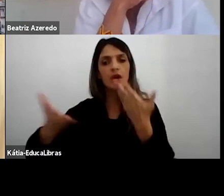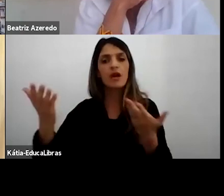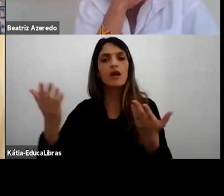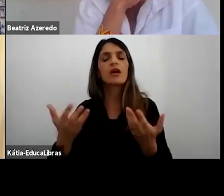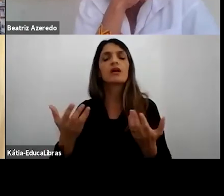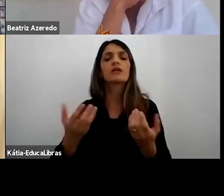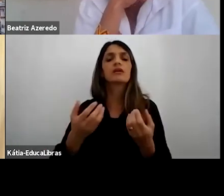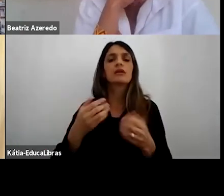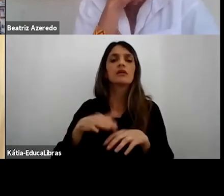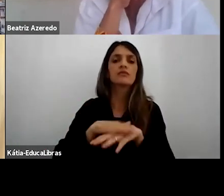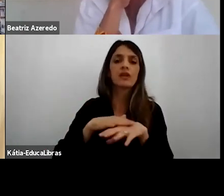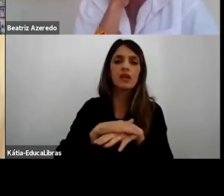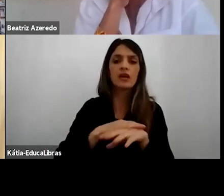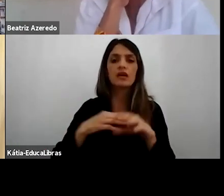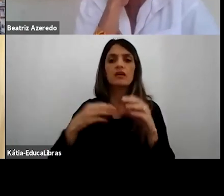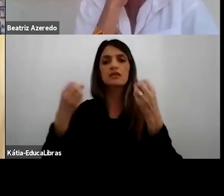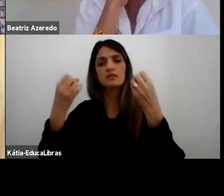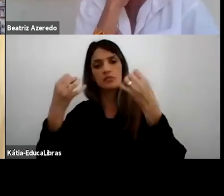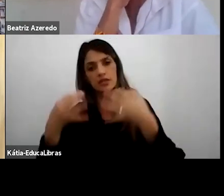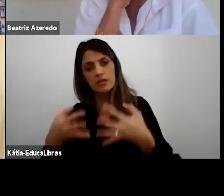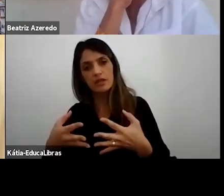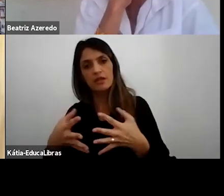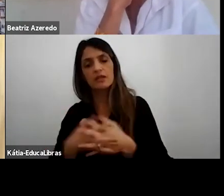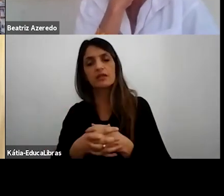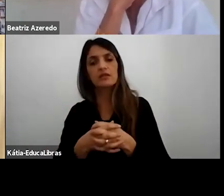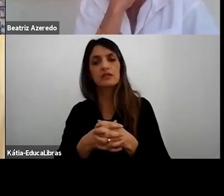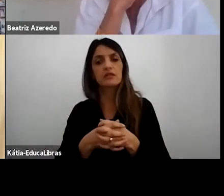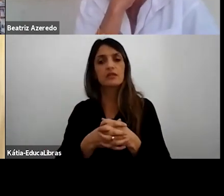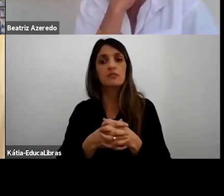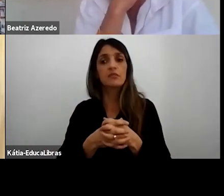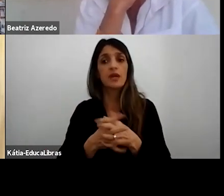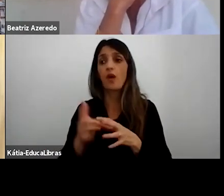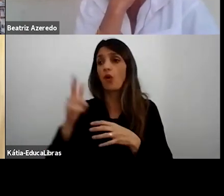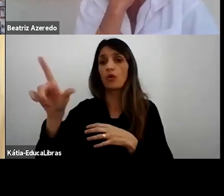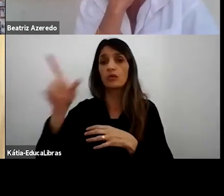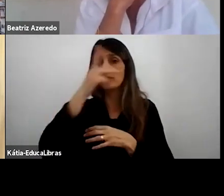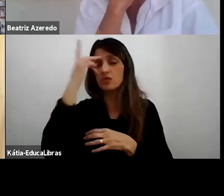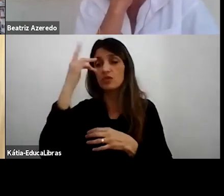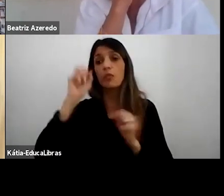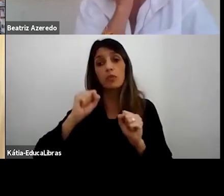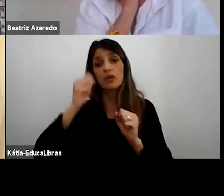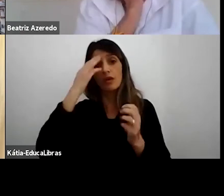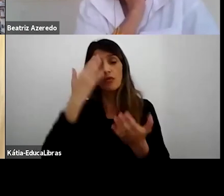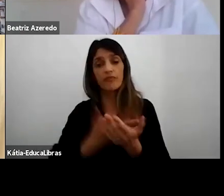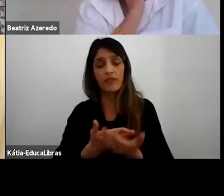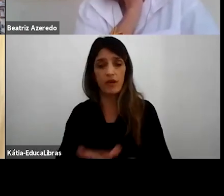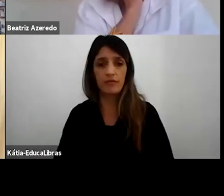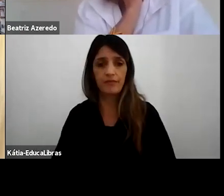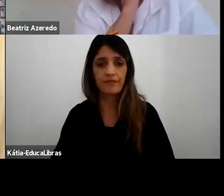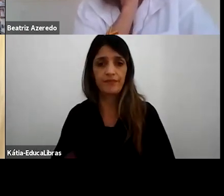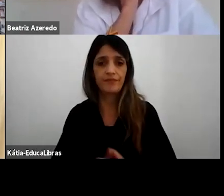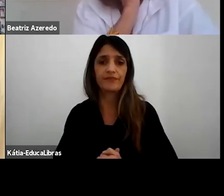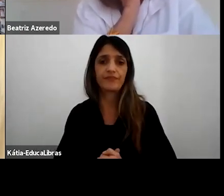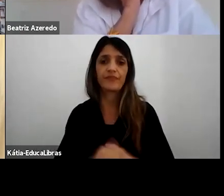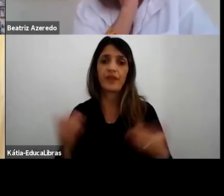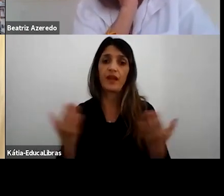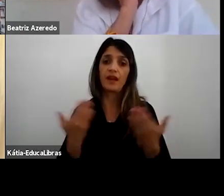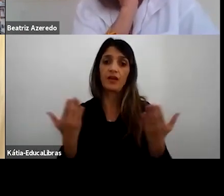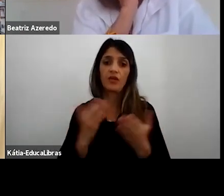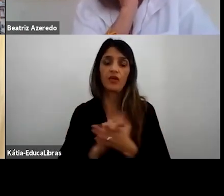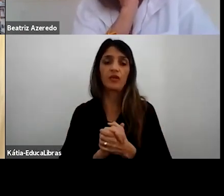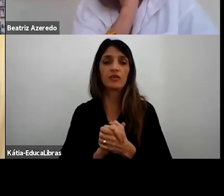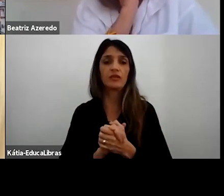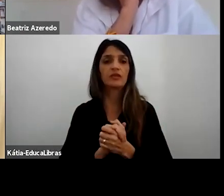né? E com isso eu vou fechar esse painel agradecendo todas vocês e todo você,